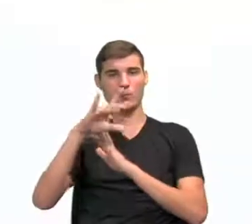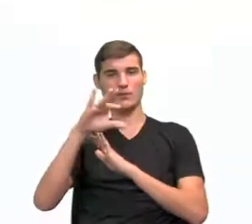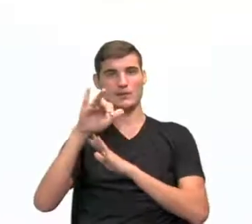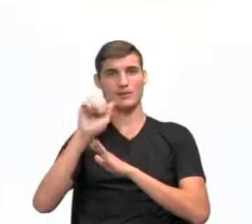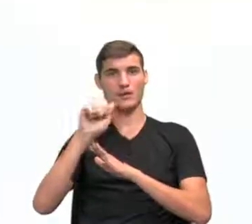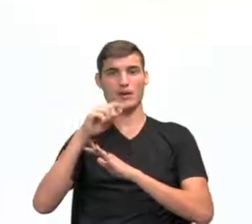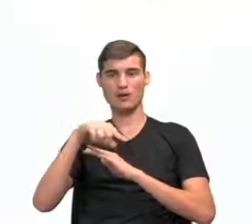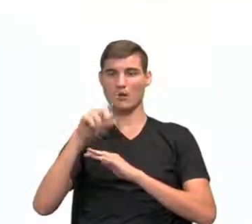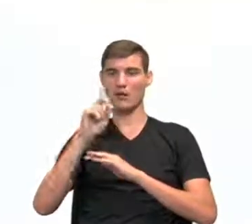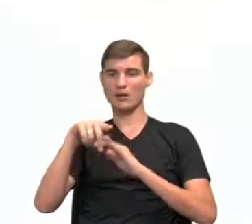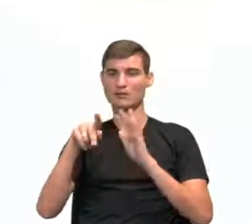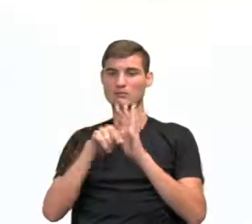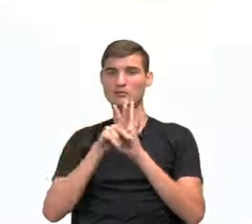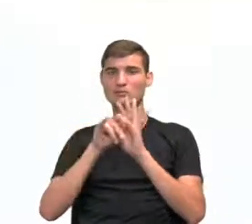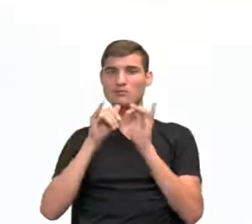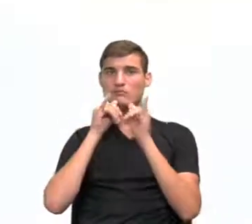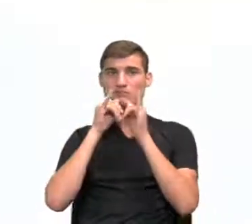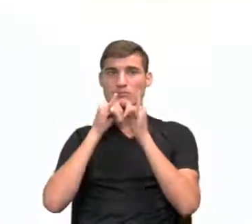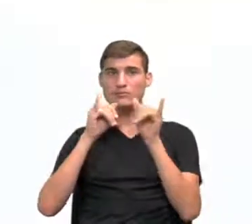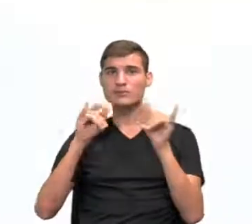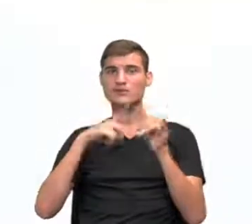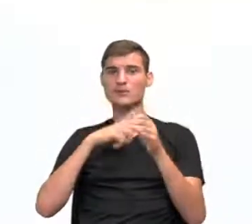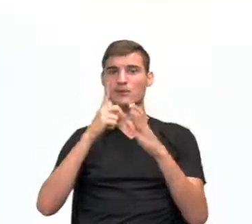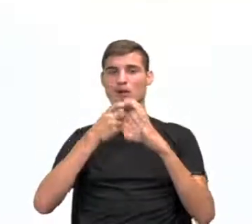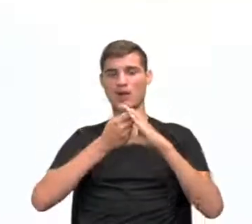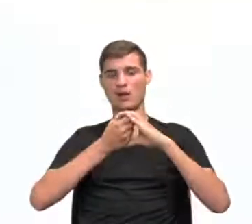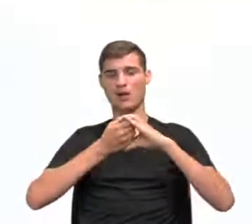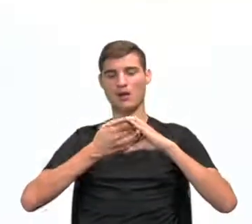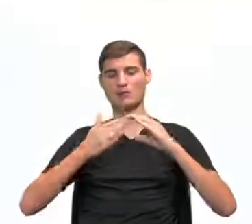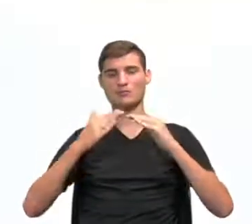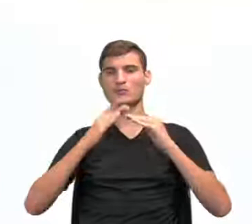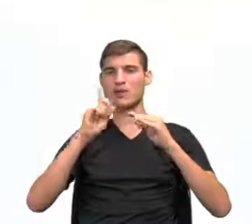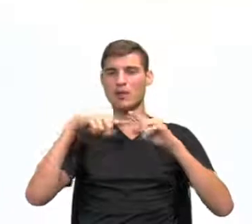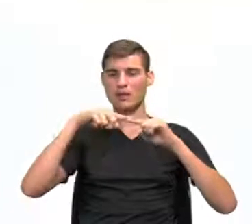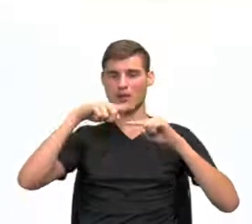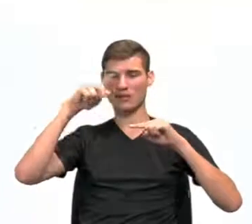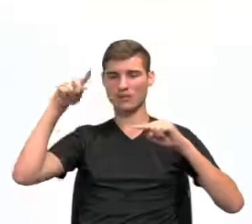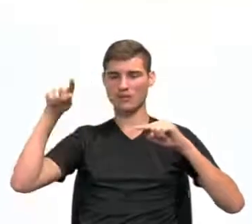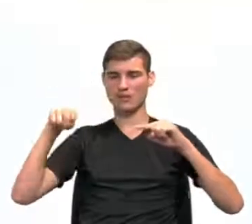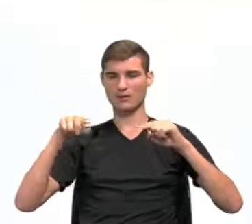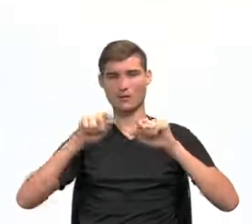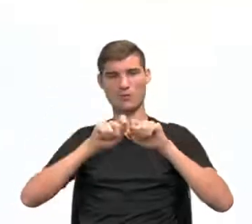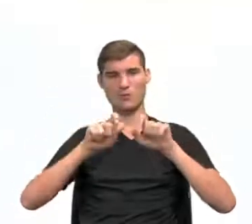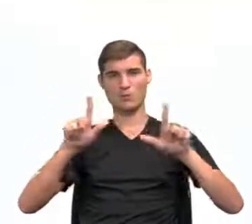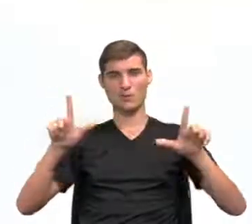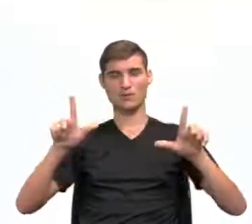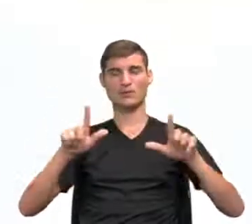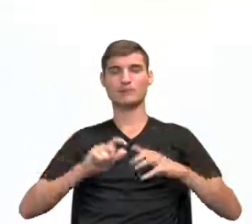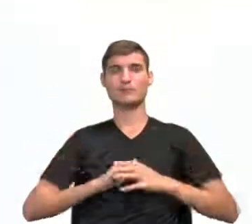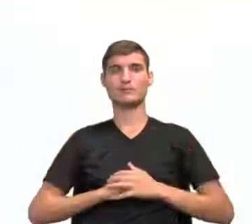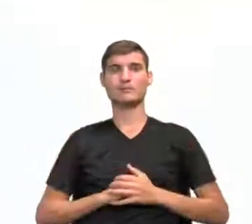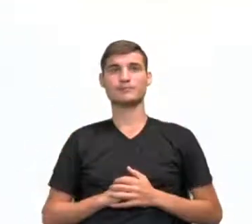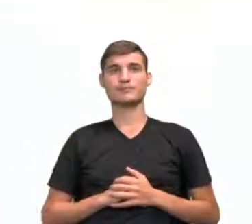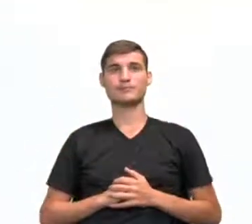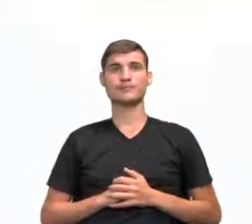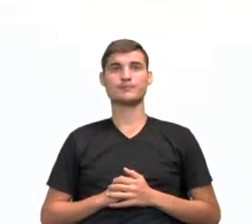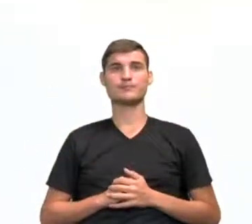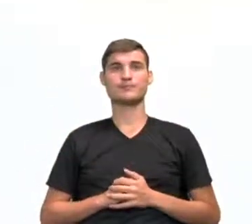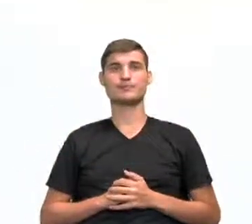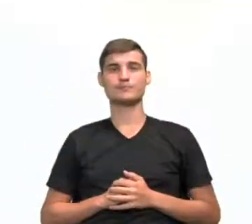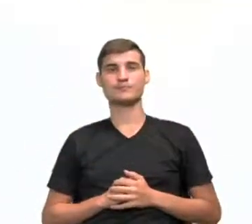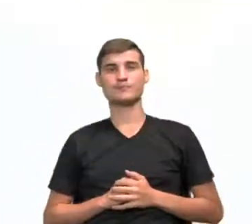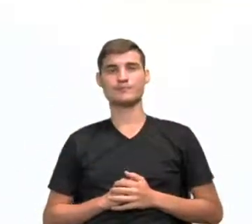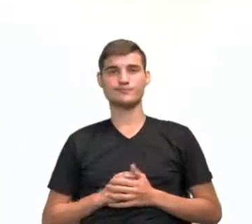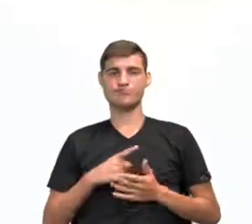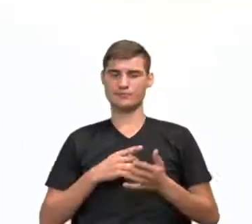É isso que vão deixar esse sinal com a característica quadrada. E conforme eu vou tratando